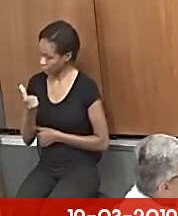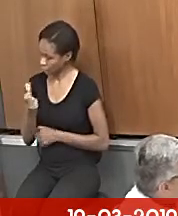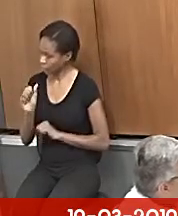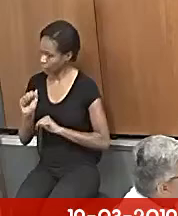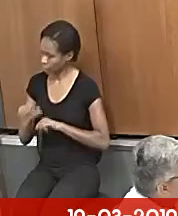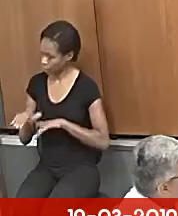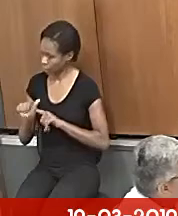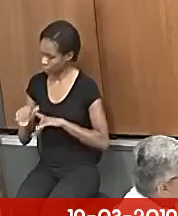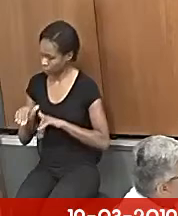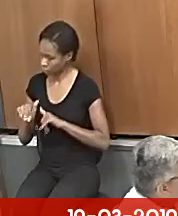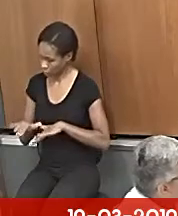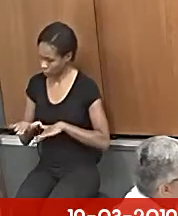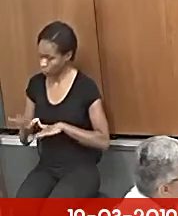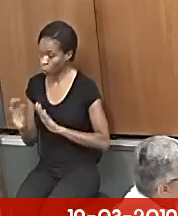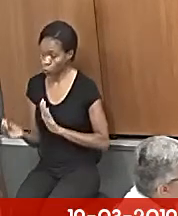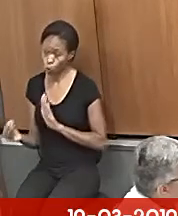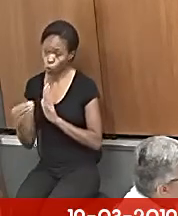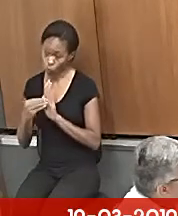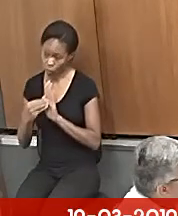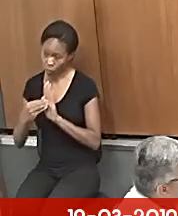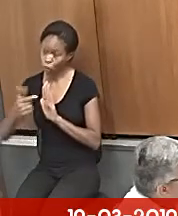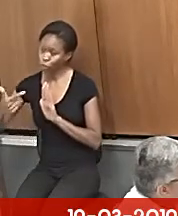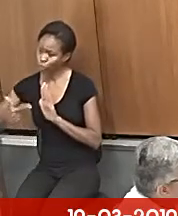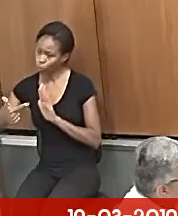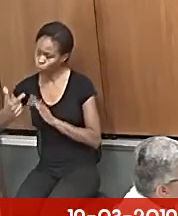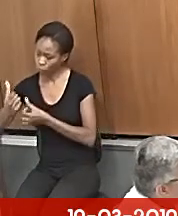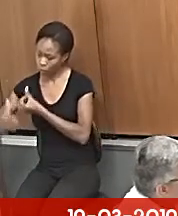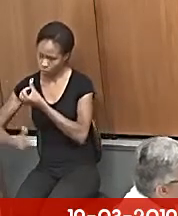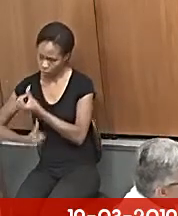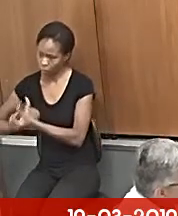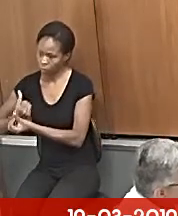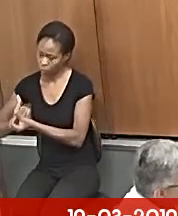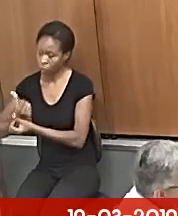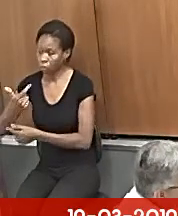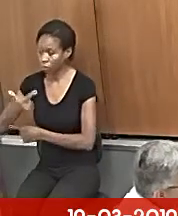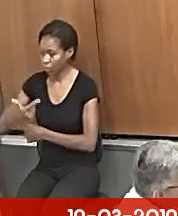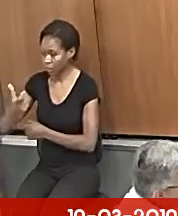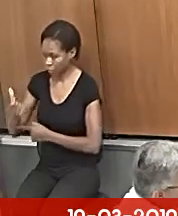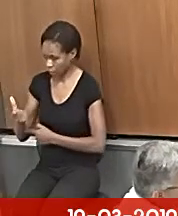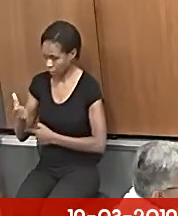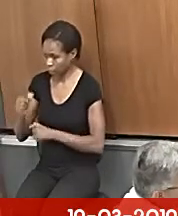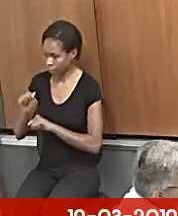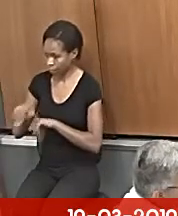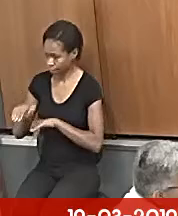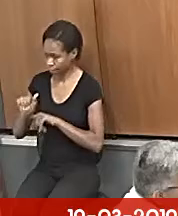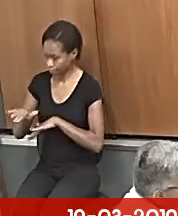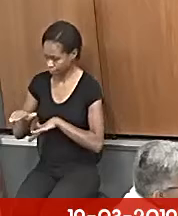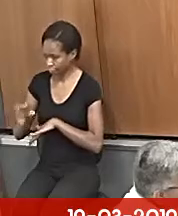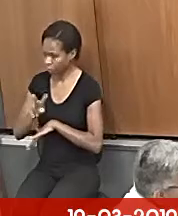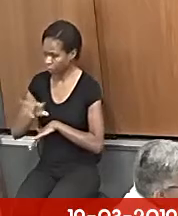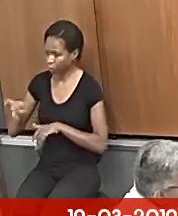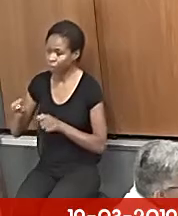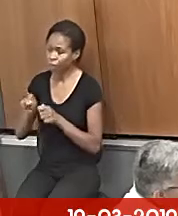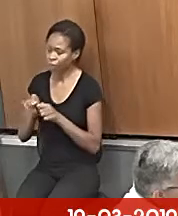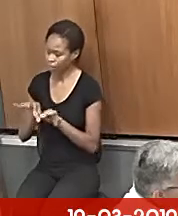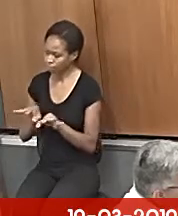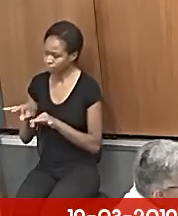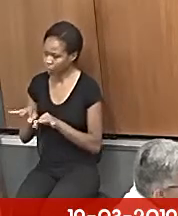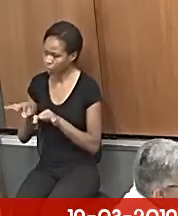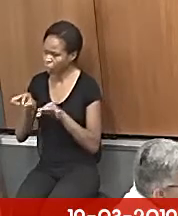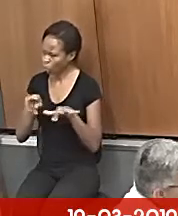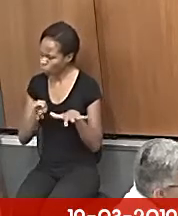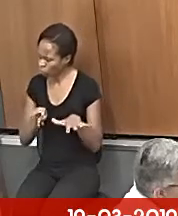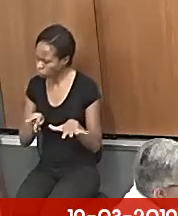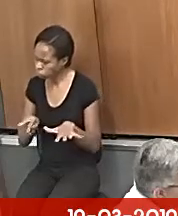próximo programa ainda é o segundo calendário e dia 26 setembro então vamos fazer uma semana também